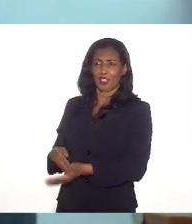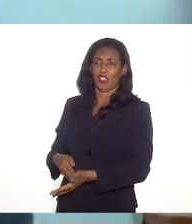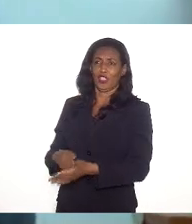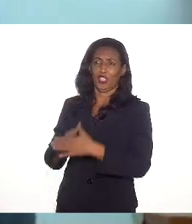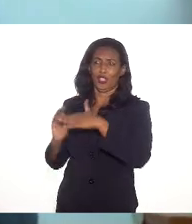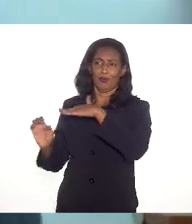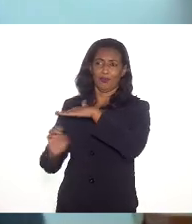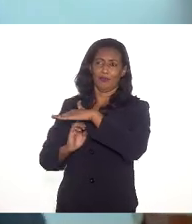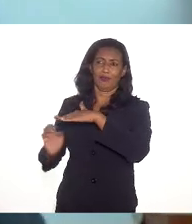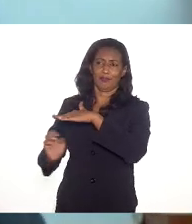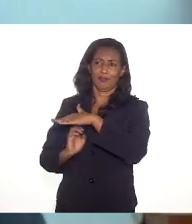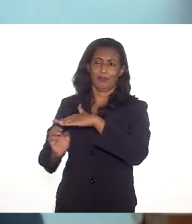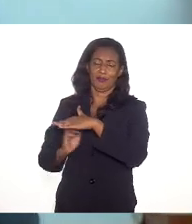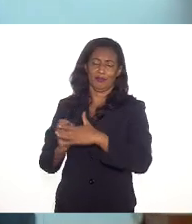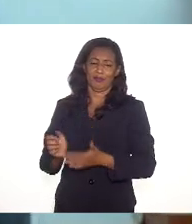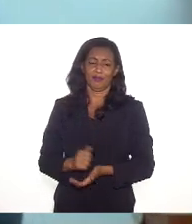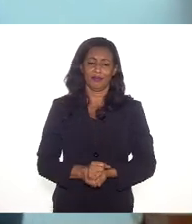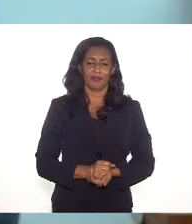ser financiado.